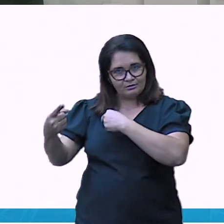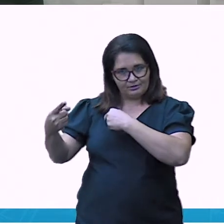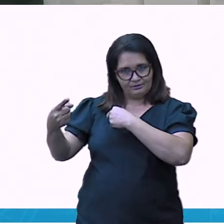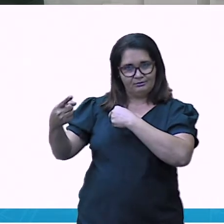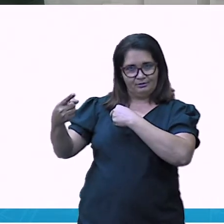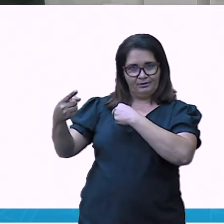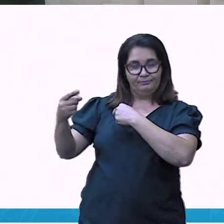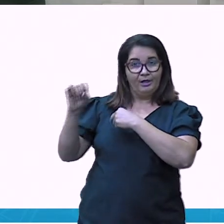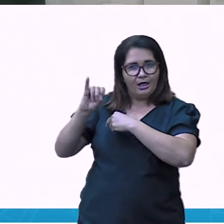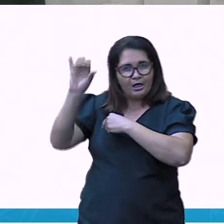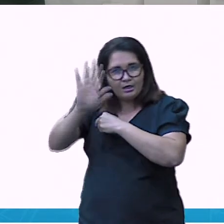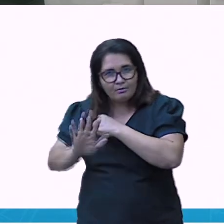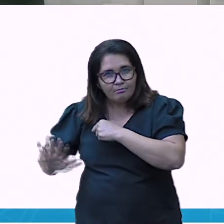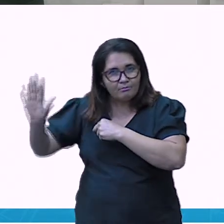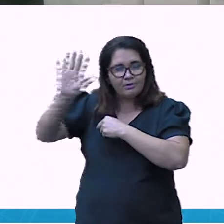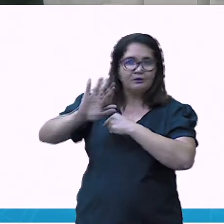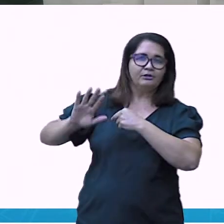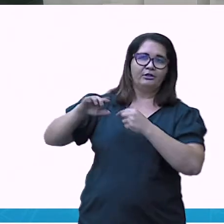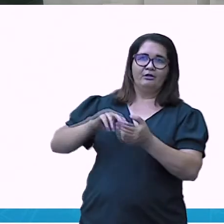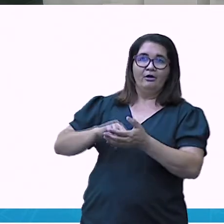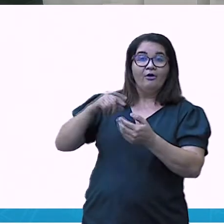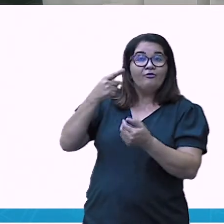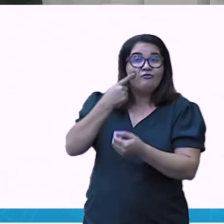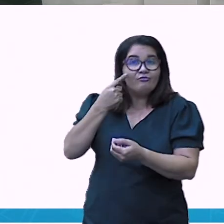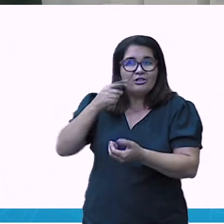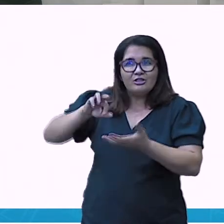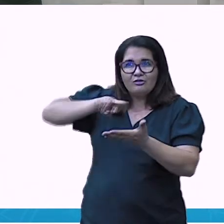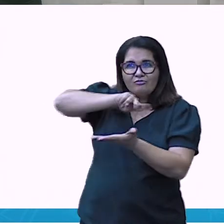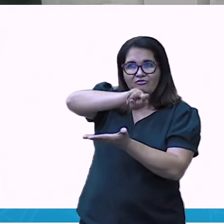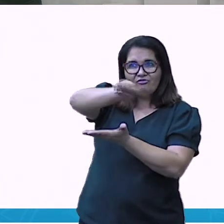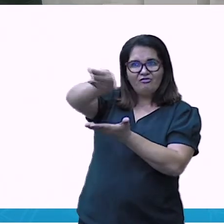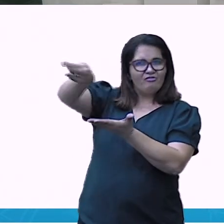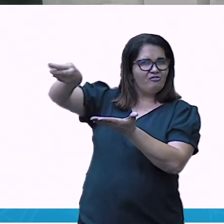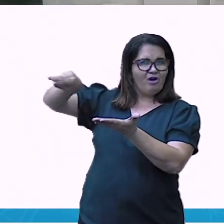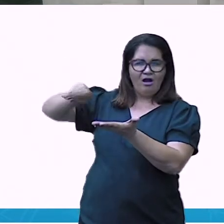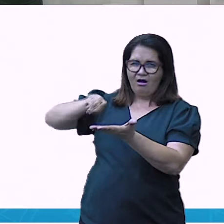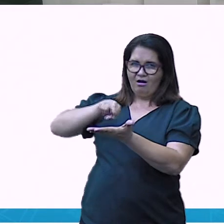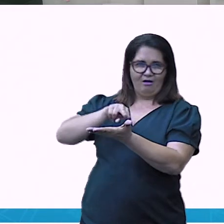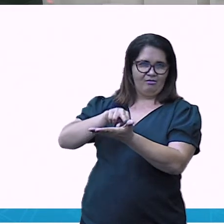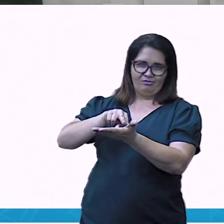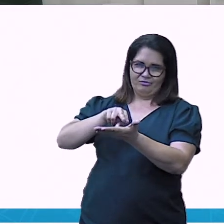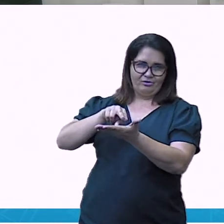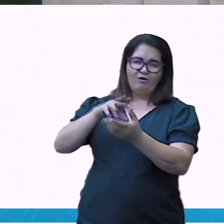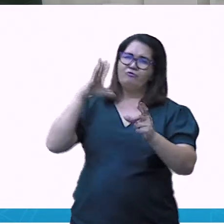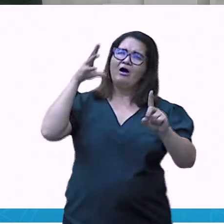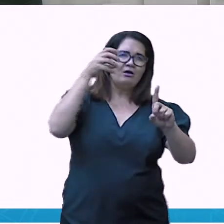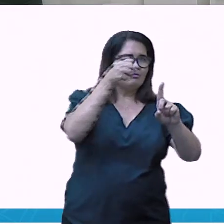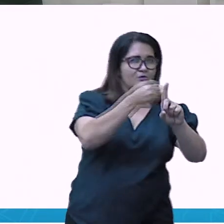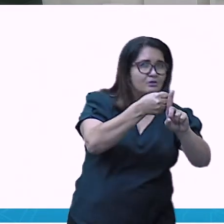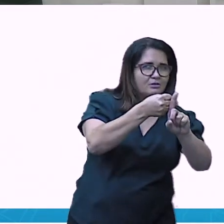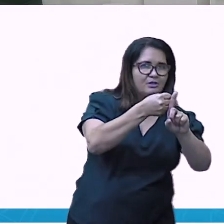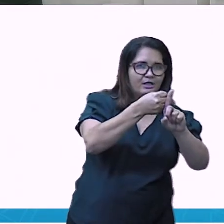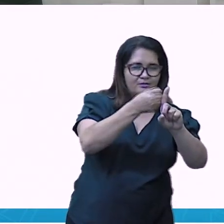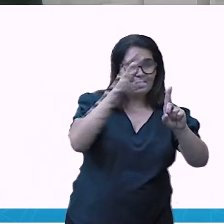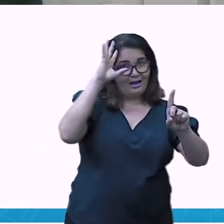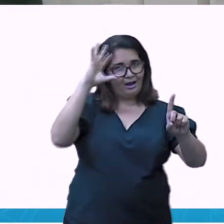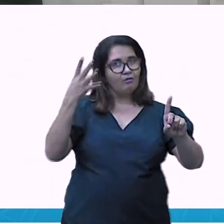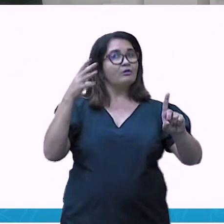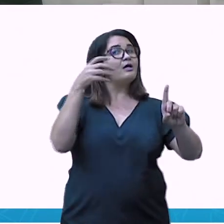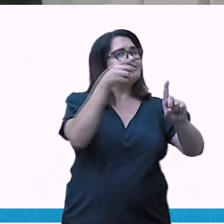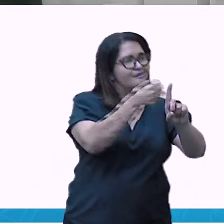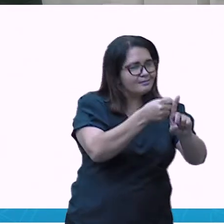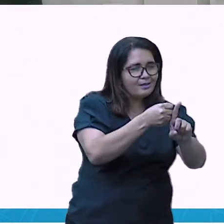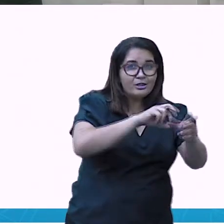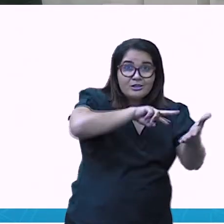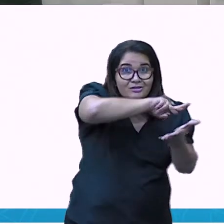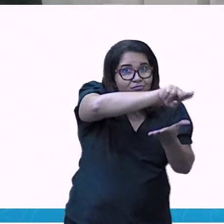A tomada num local não muito acessível para crianças pequenas, ela é importante. Mas